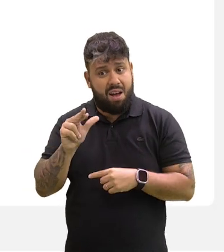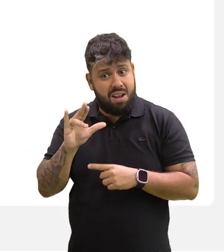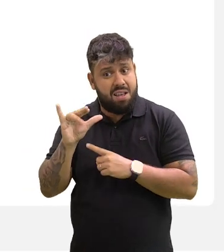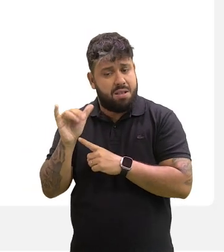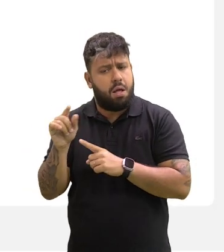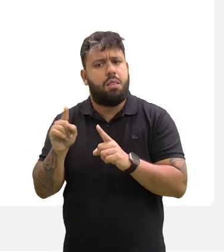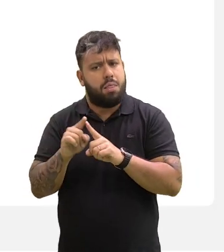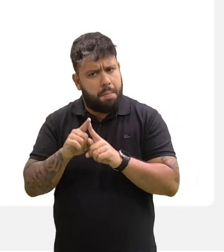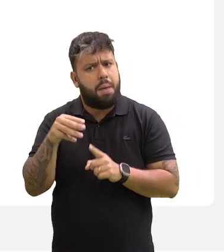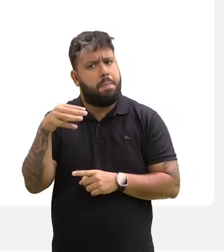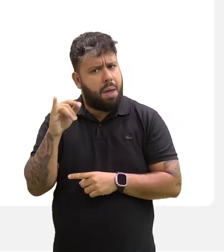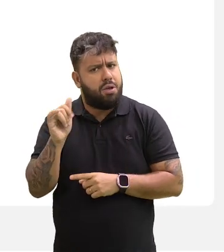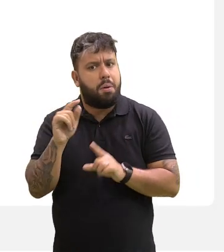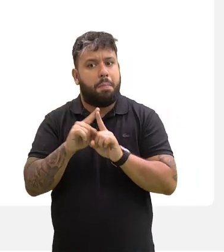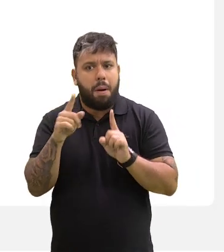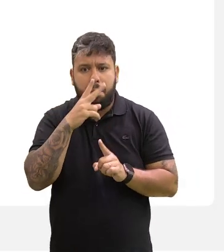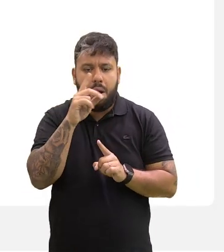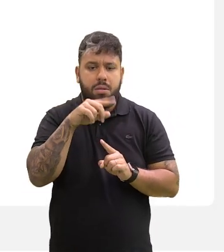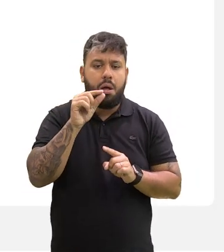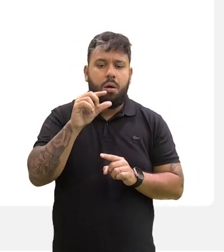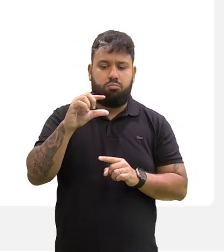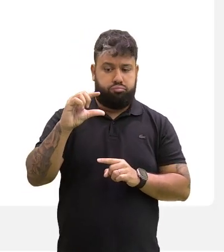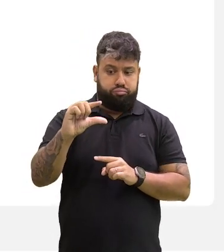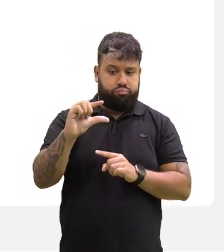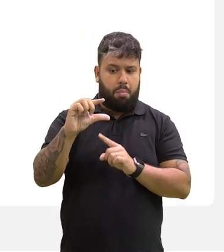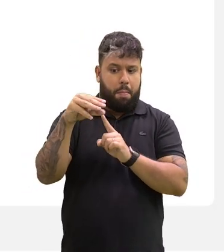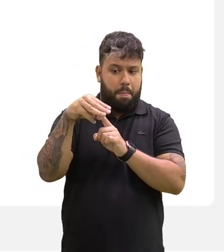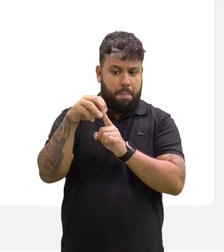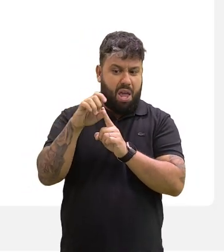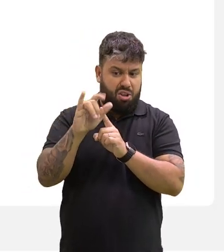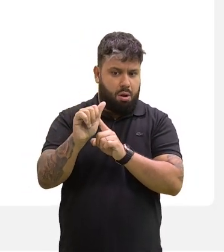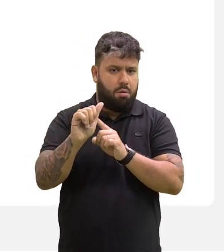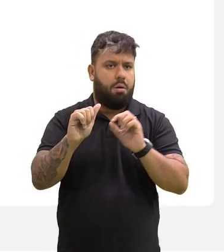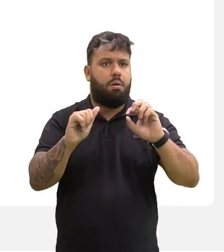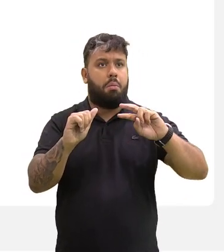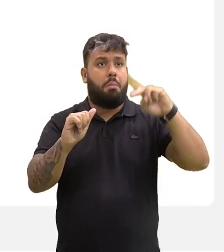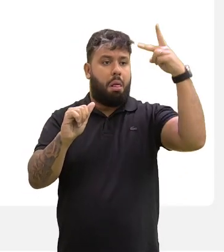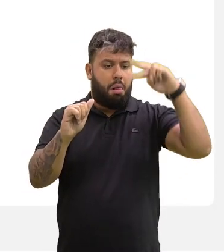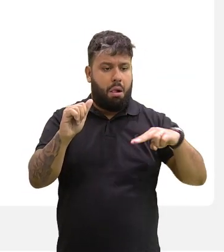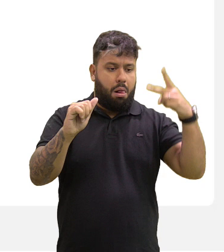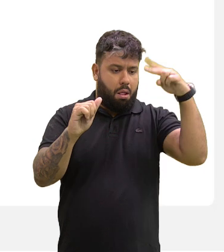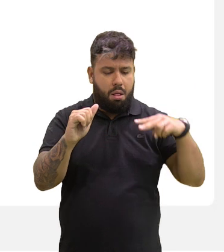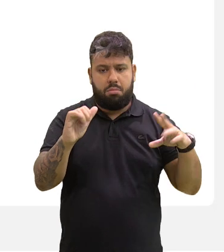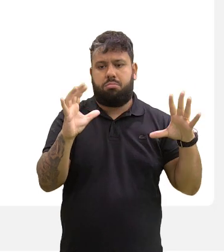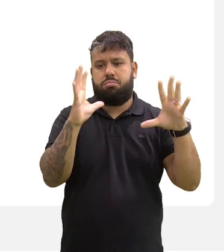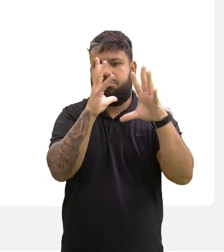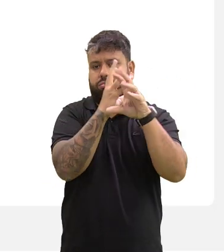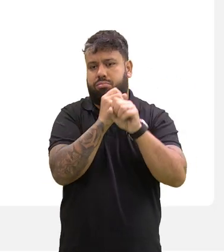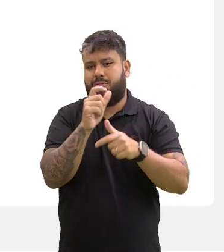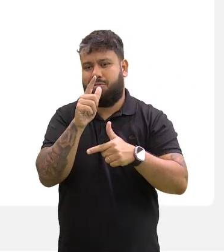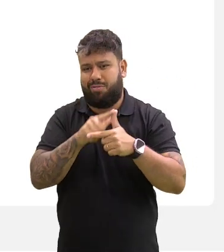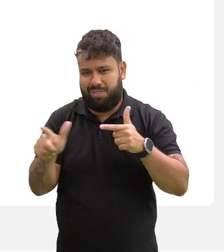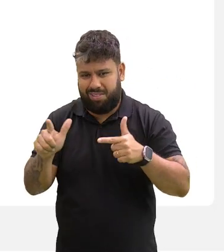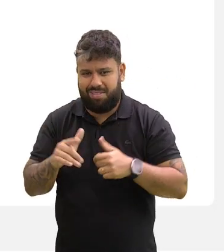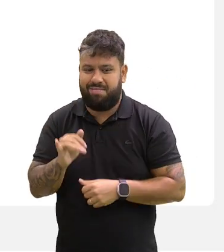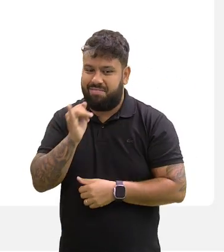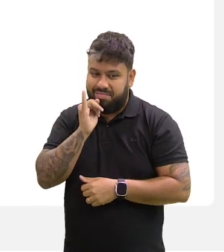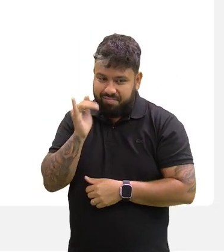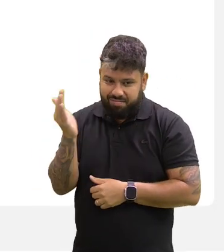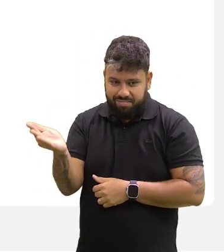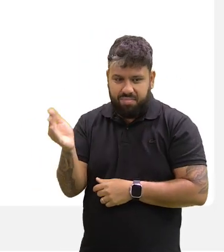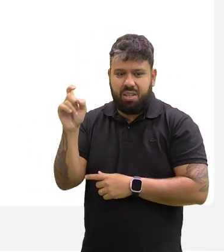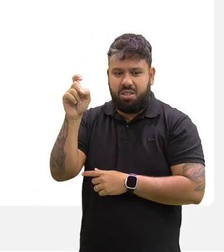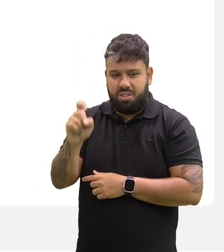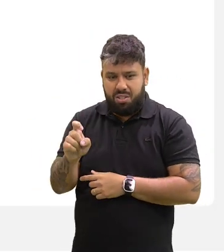dos desvios quadráticos. Ou seja, x1 menos x barra ao quadrado, mais x2 menos x barra ao quadrado,